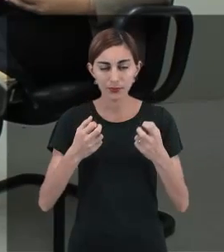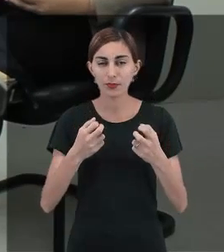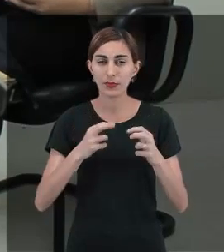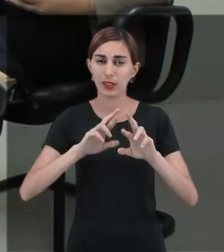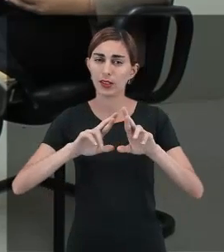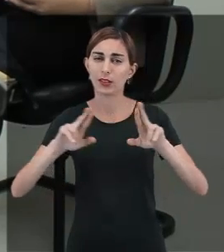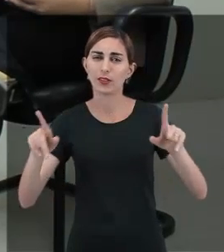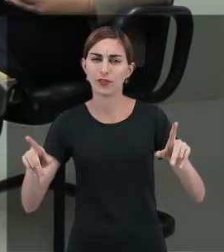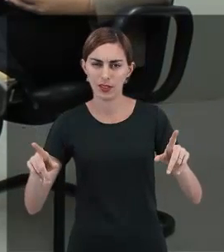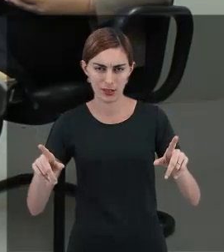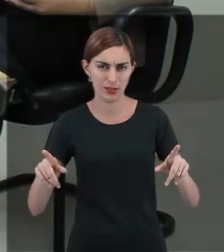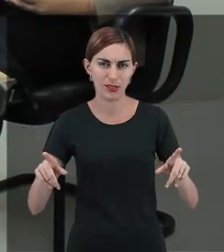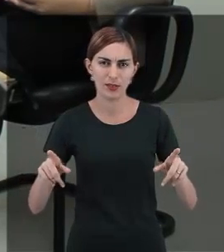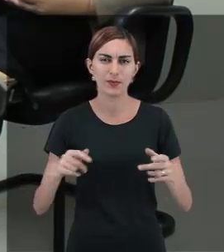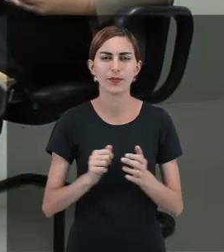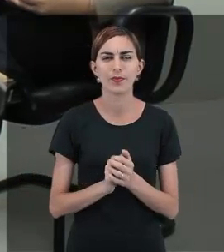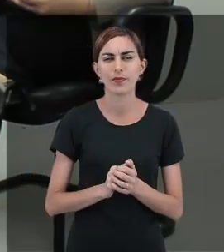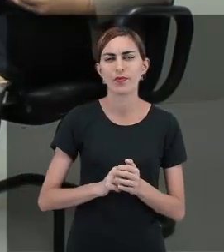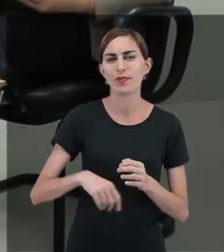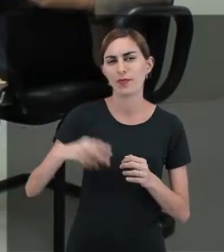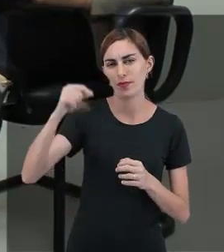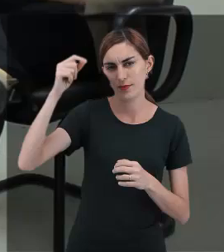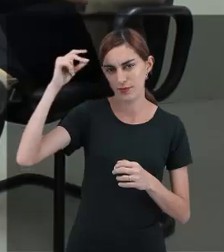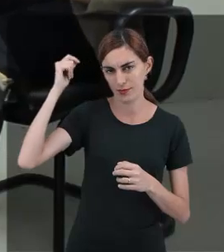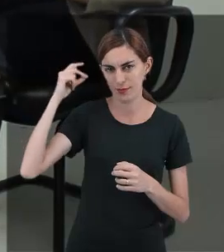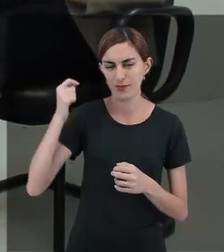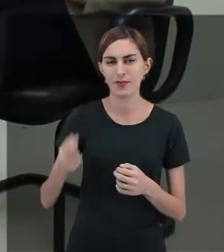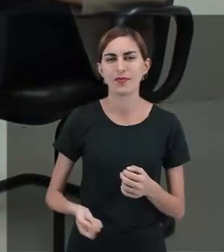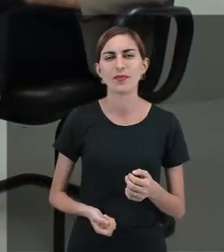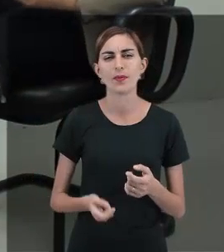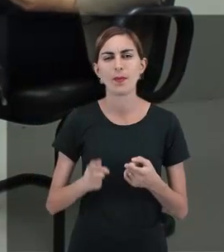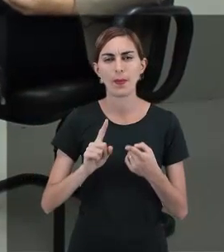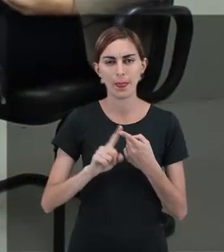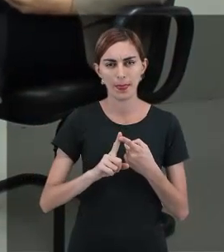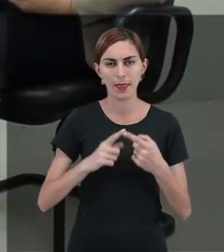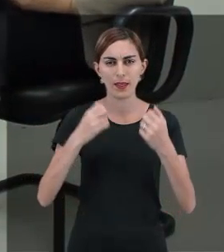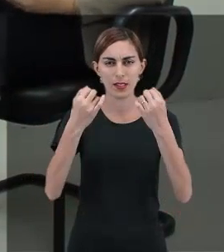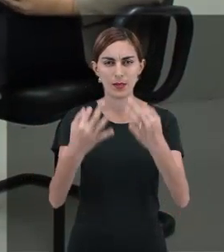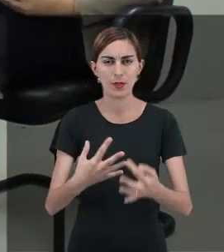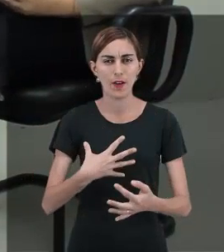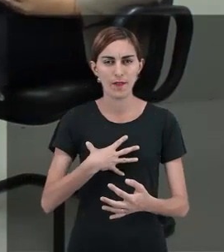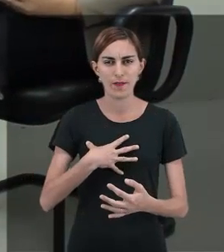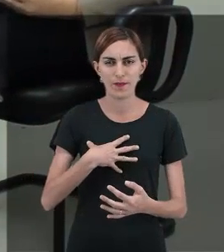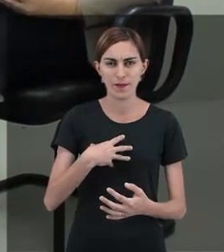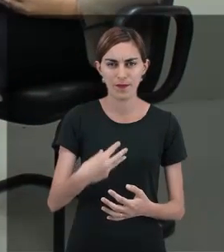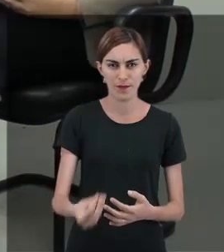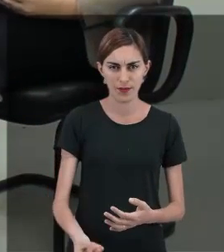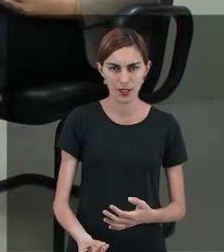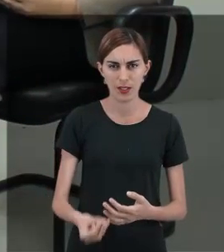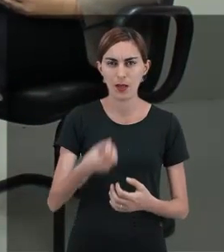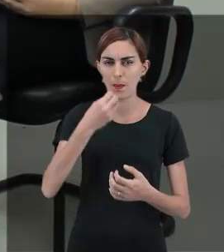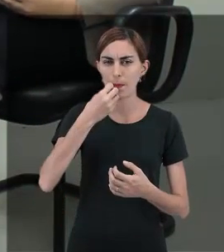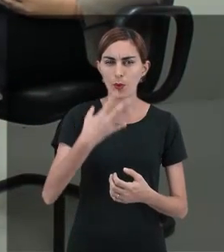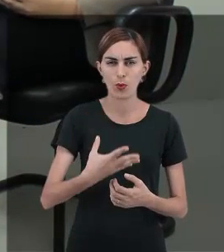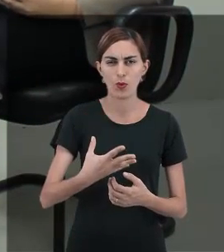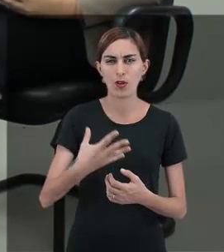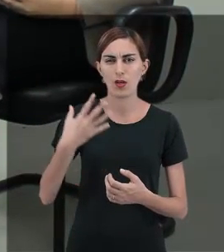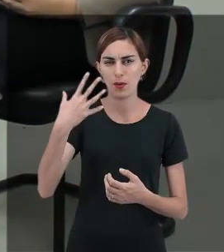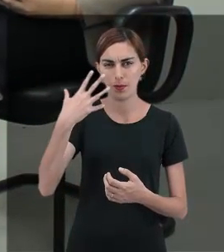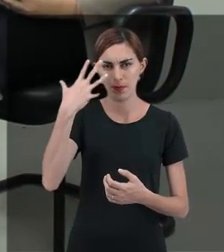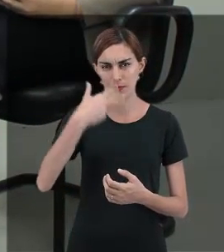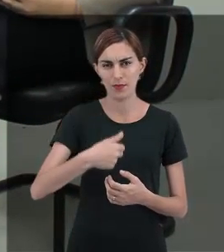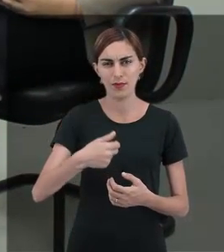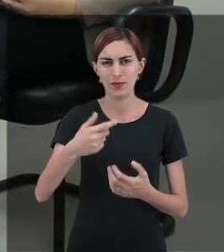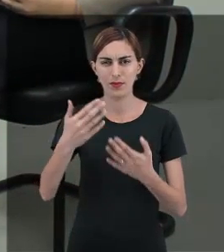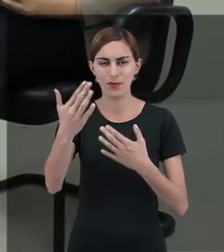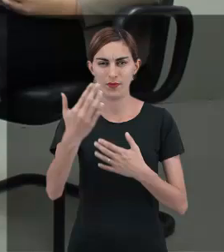Pai separado, na época eu era até novo, bonitinho ainda. O que acontece? Né? Minha filha ciumenta. Uma vendedora nova, bonita, olhando que foi falar com